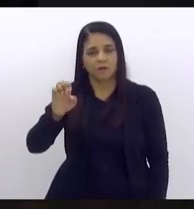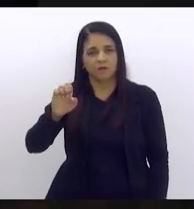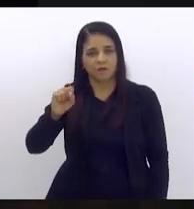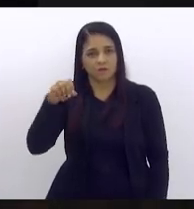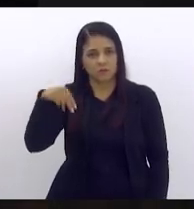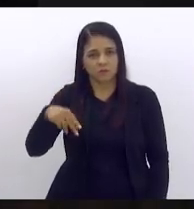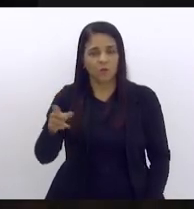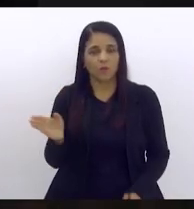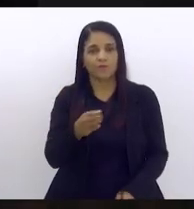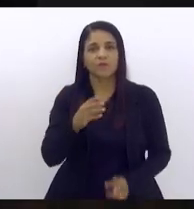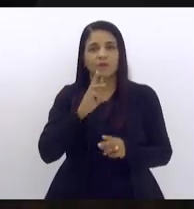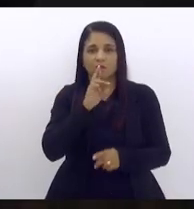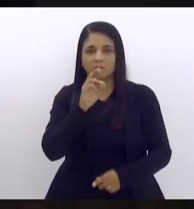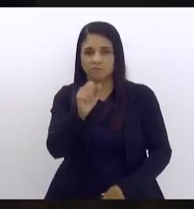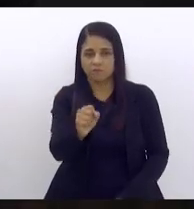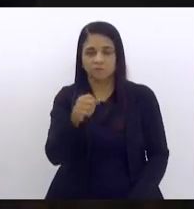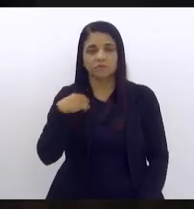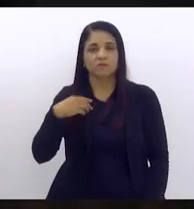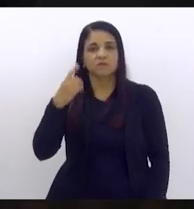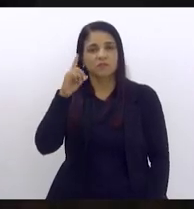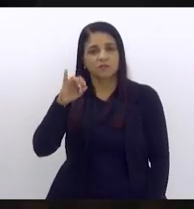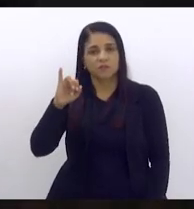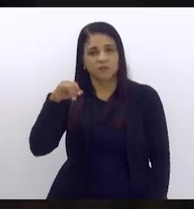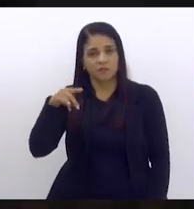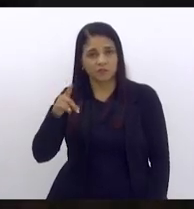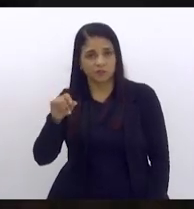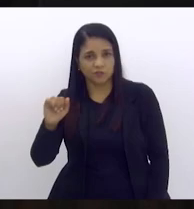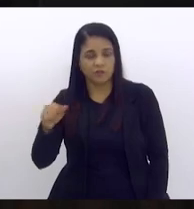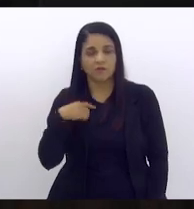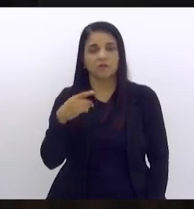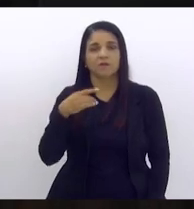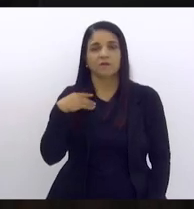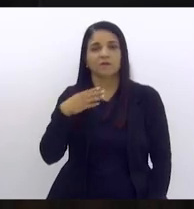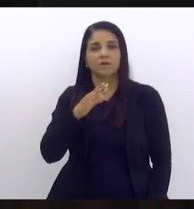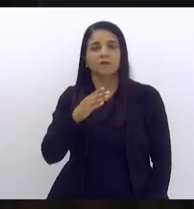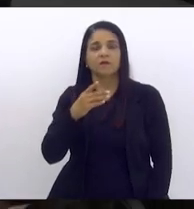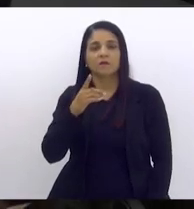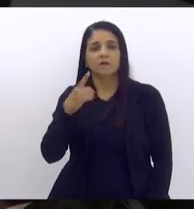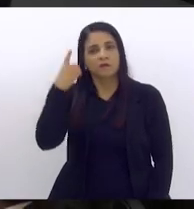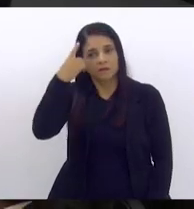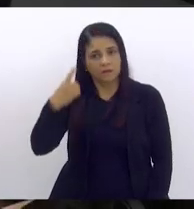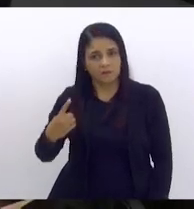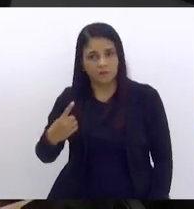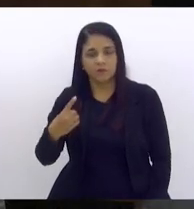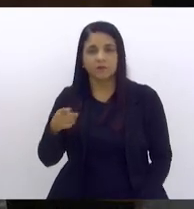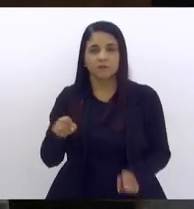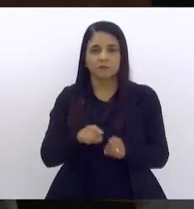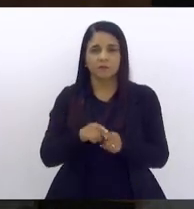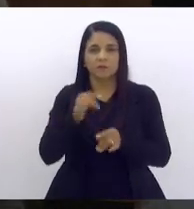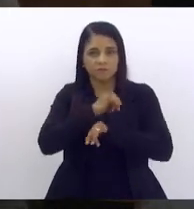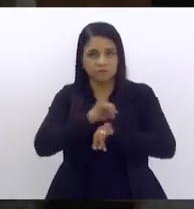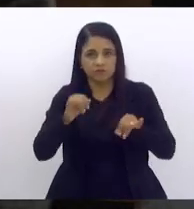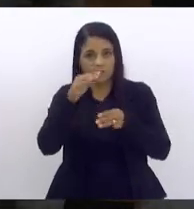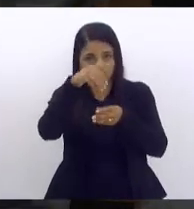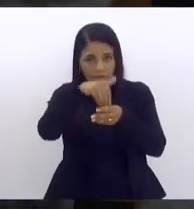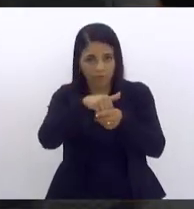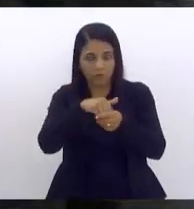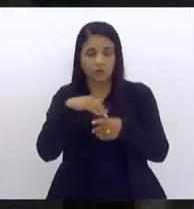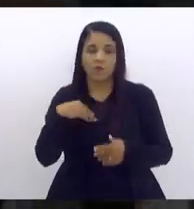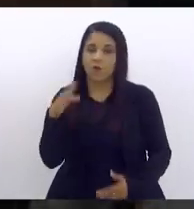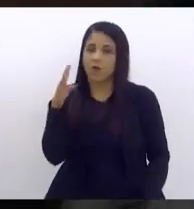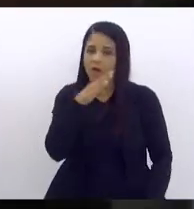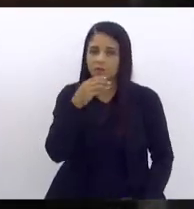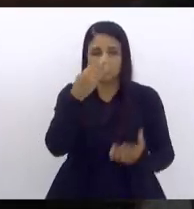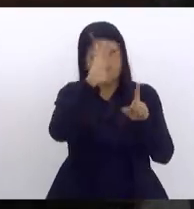Poubel, deputada Índia, deputada Alan Lopes. Para declaração de voto, deputado Dani Monteiro. Presidente, muito brevemente aqui, dizer que